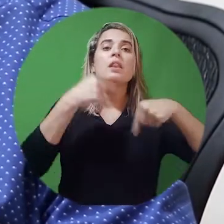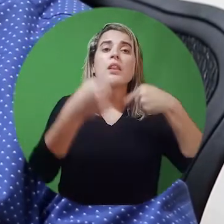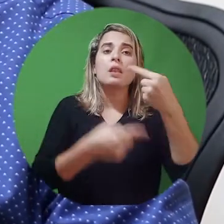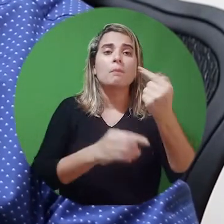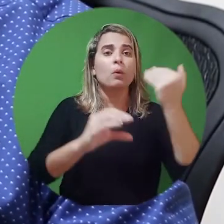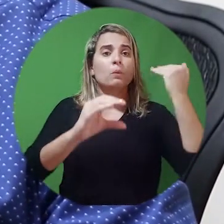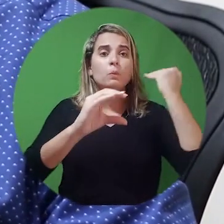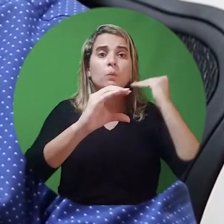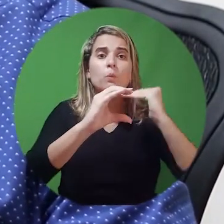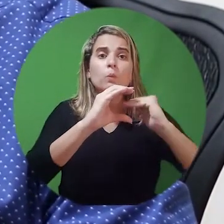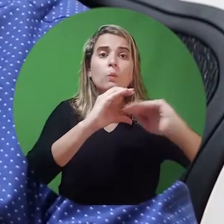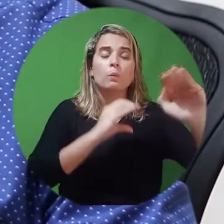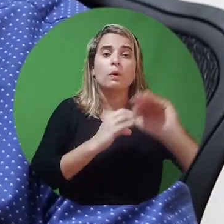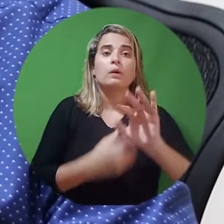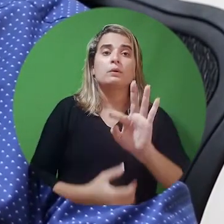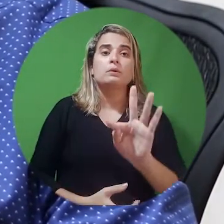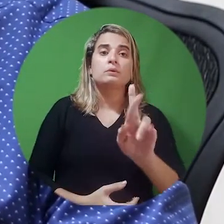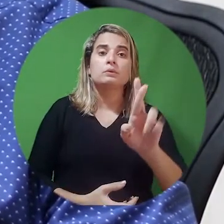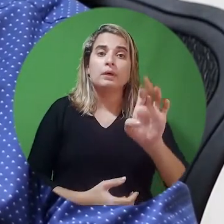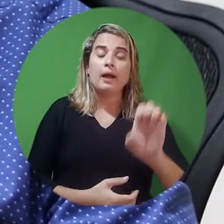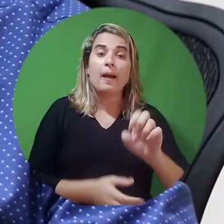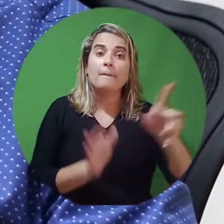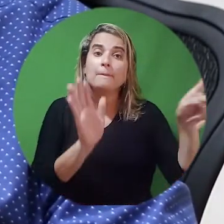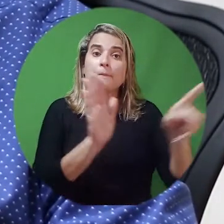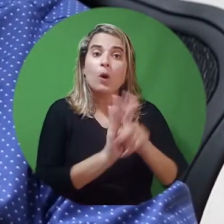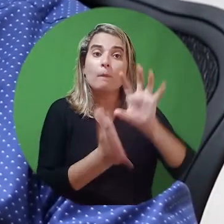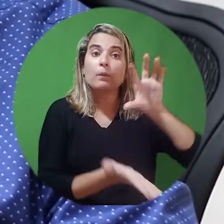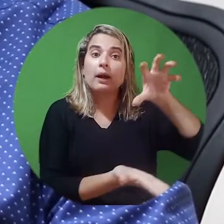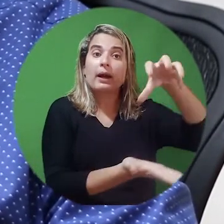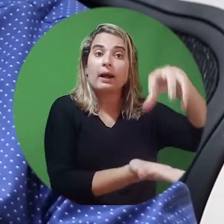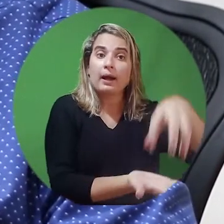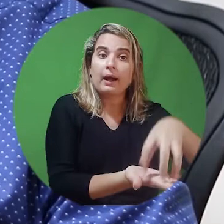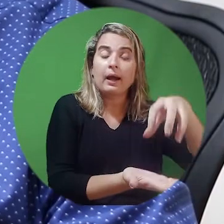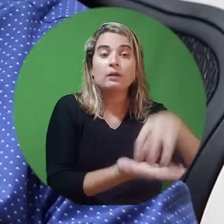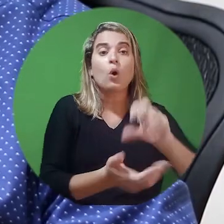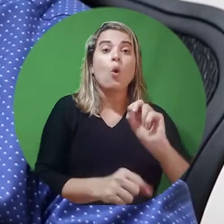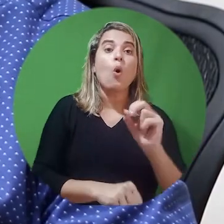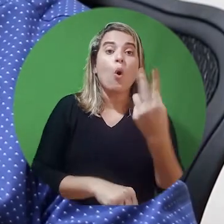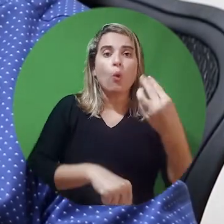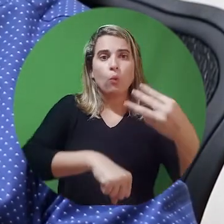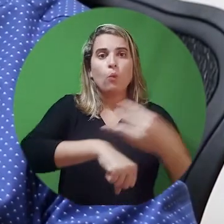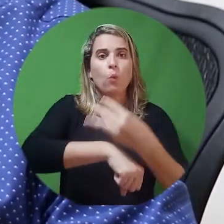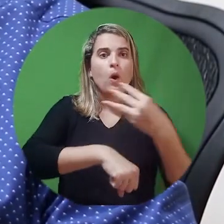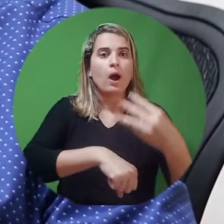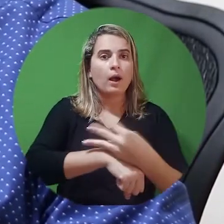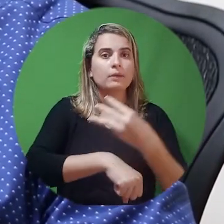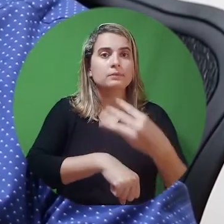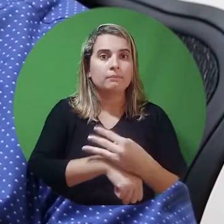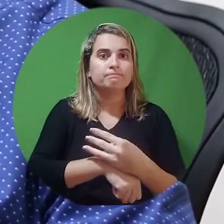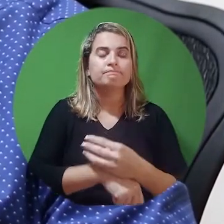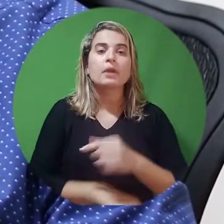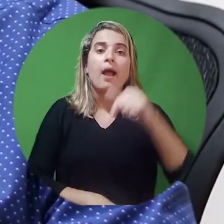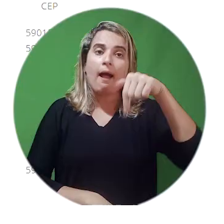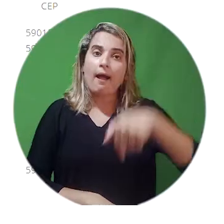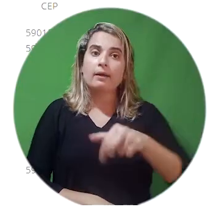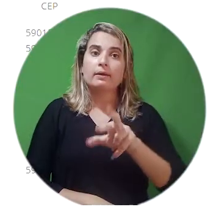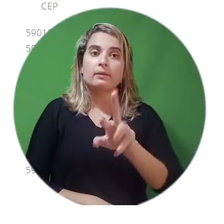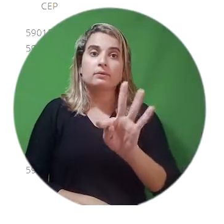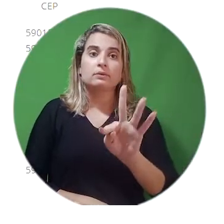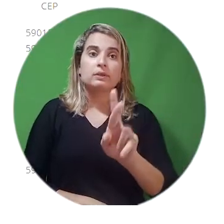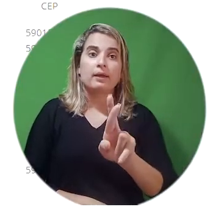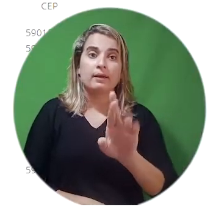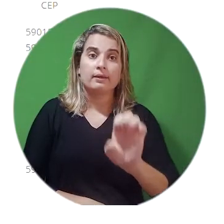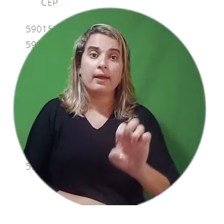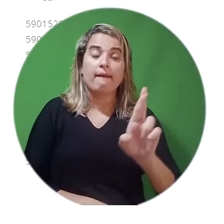paga e envia para o cartório eleitoral por e-mail por WhatsApp no caso do tribunal do Rio Grande do Norte nós